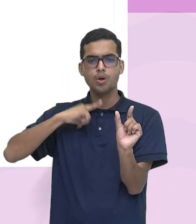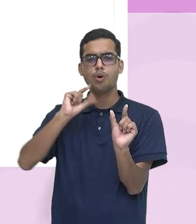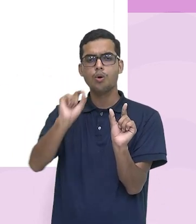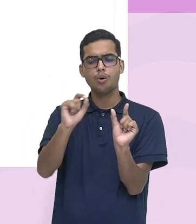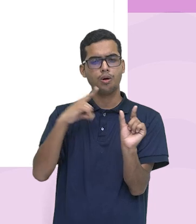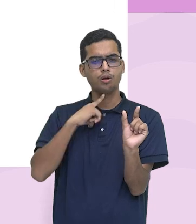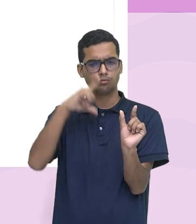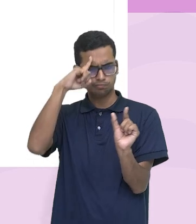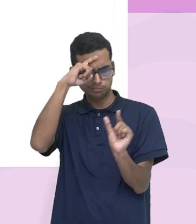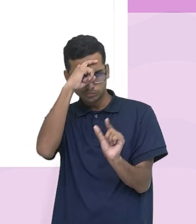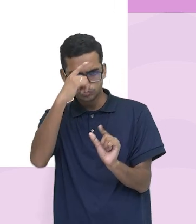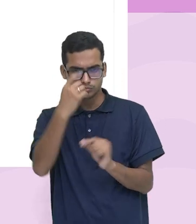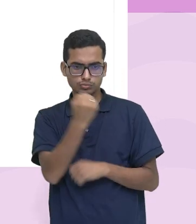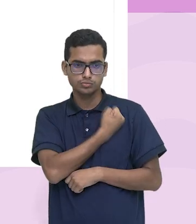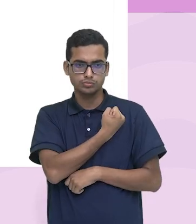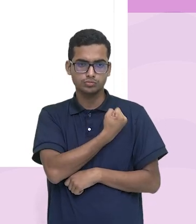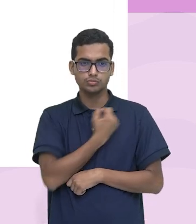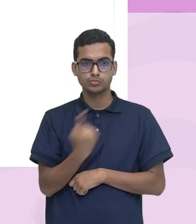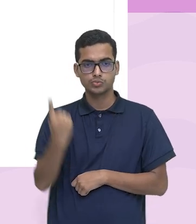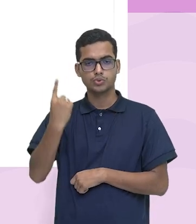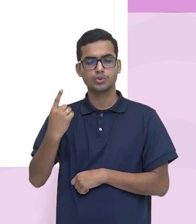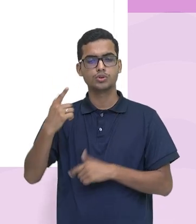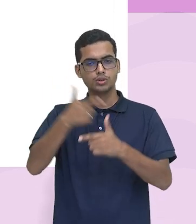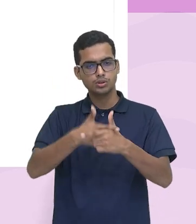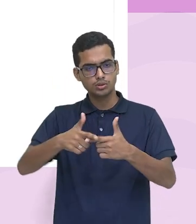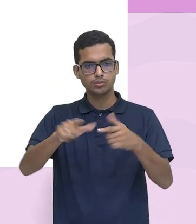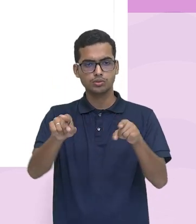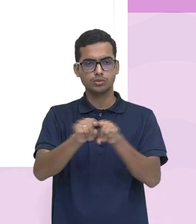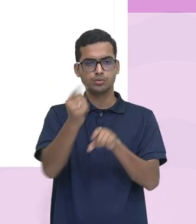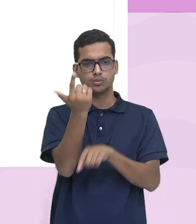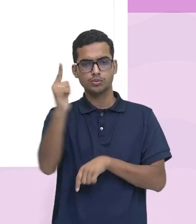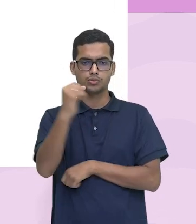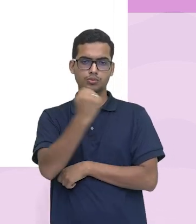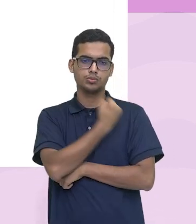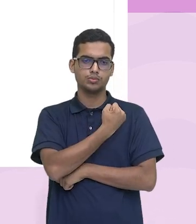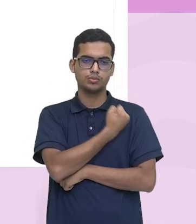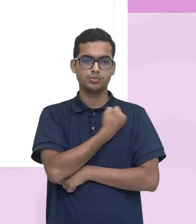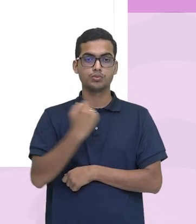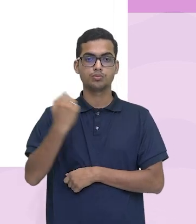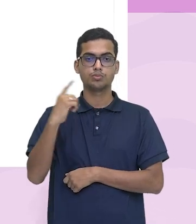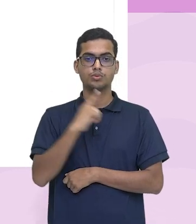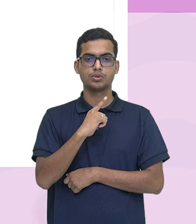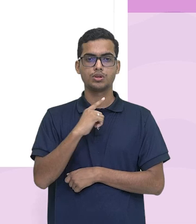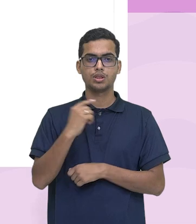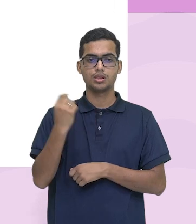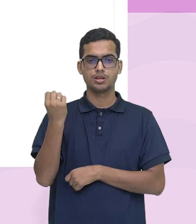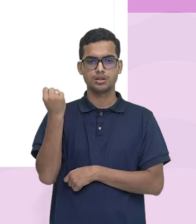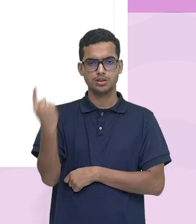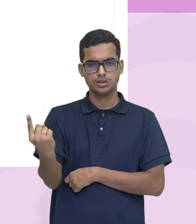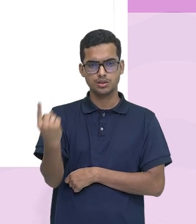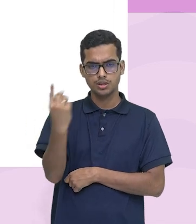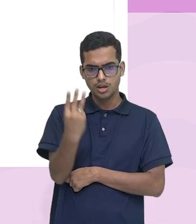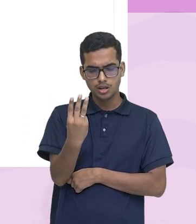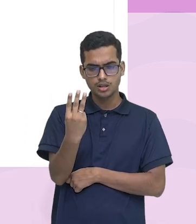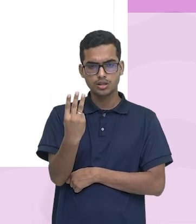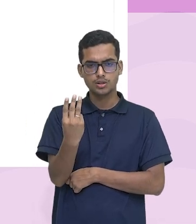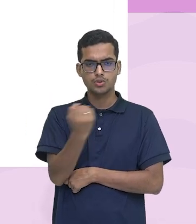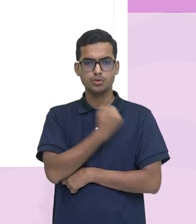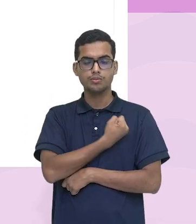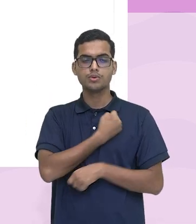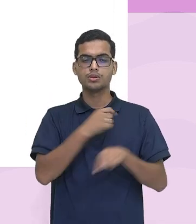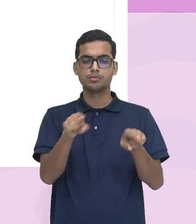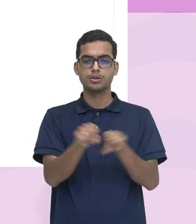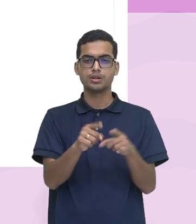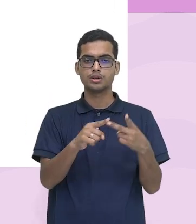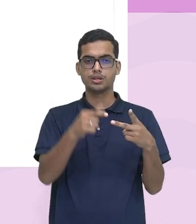Ele é divisível por 1 e por ele mesmo, mas ele também é divisível por 13 e por 79. Então,